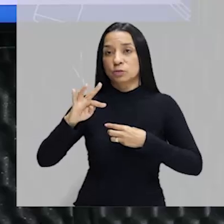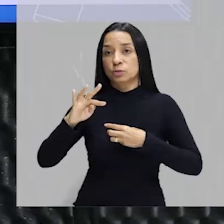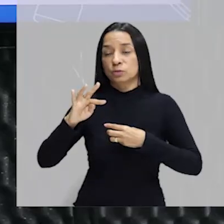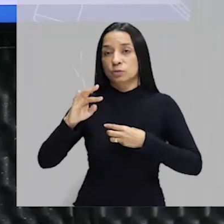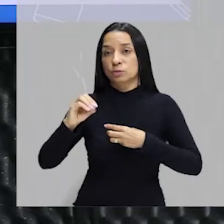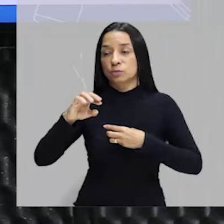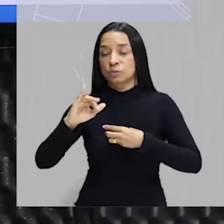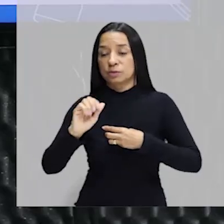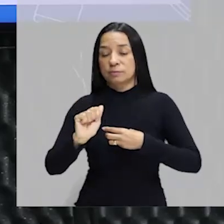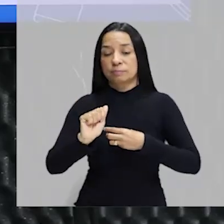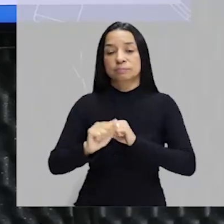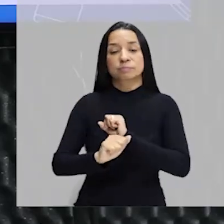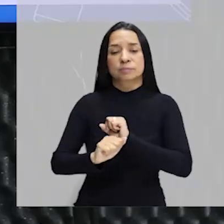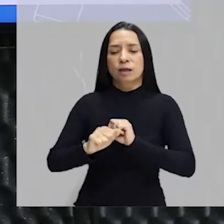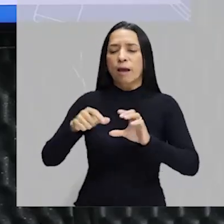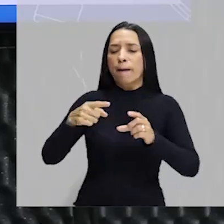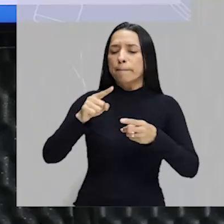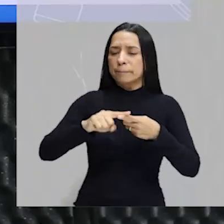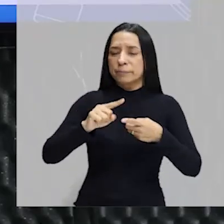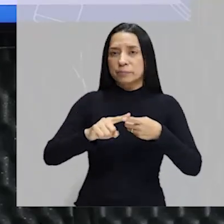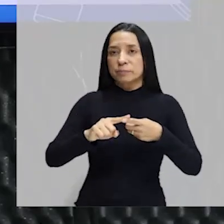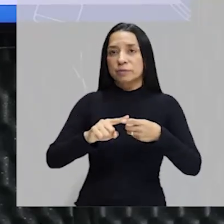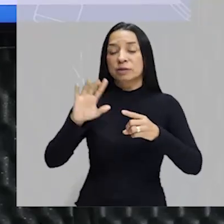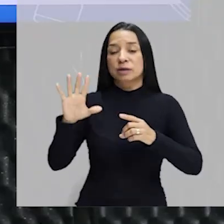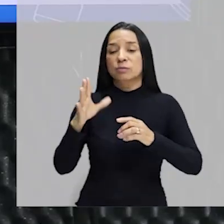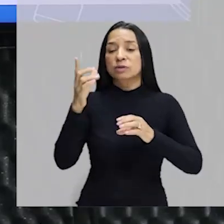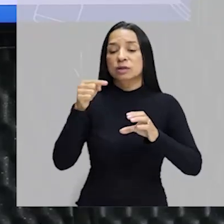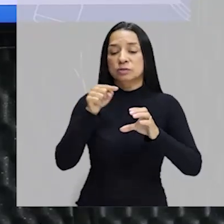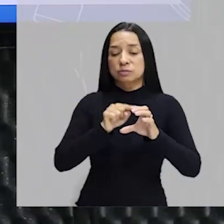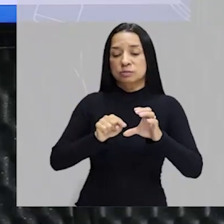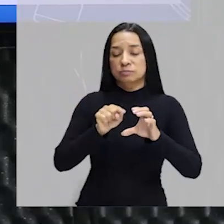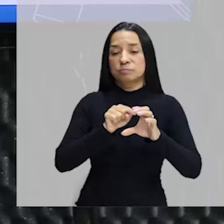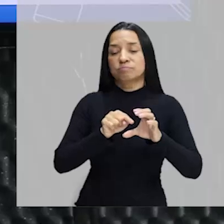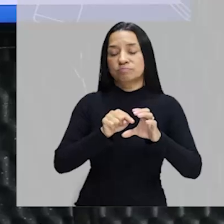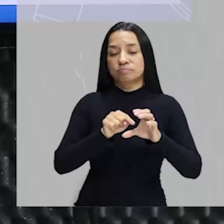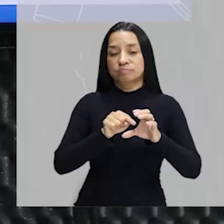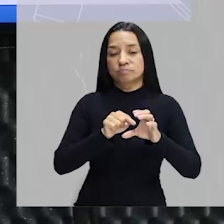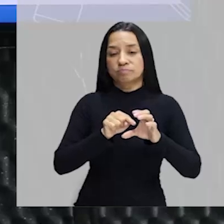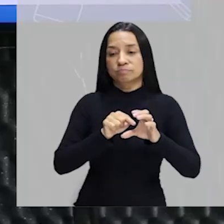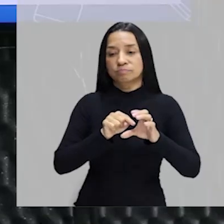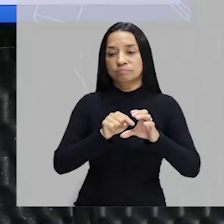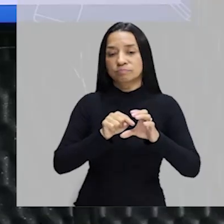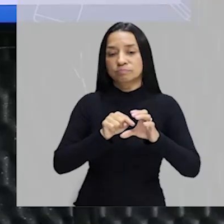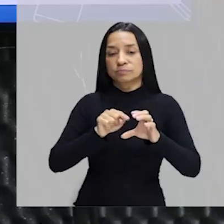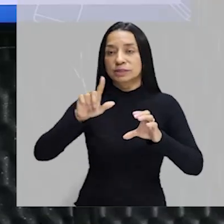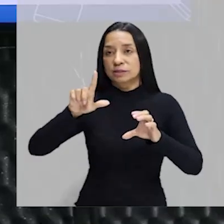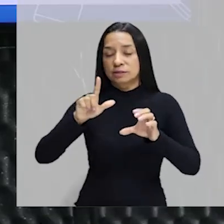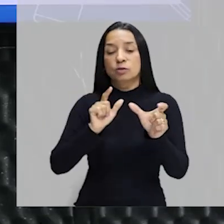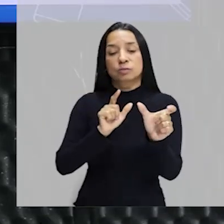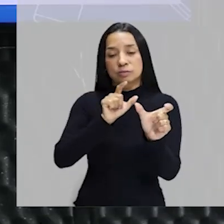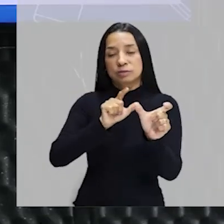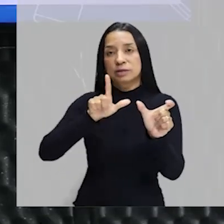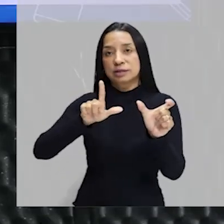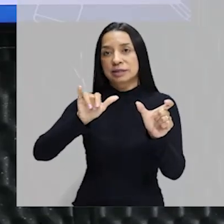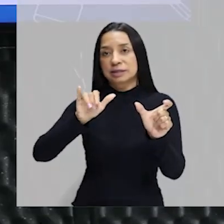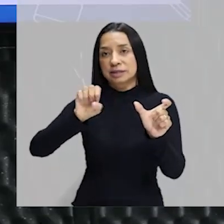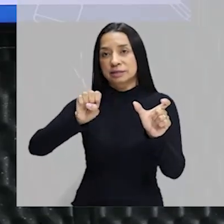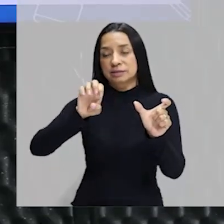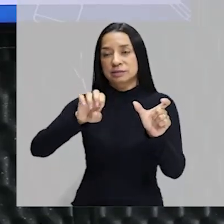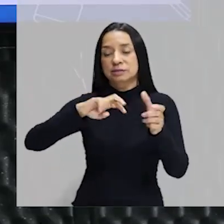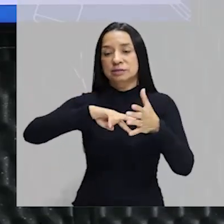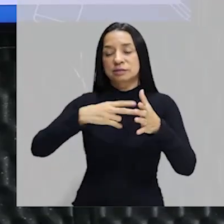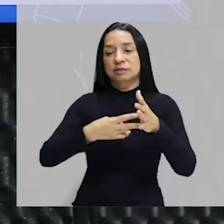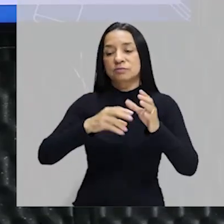célula. E o termo glicólise significa, lise significa quebra, quebra da